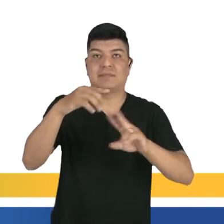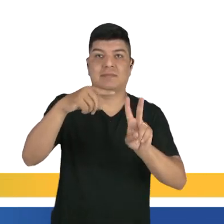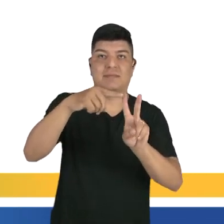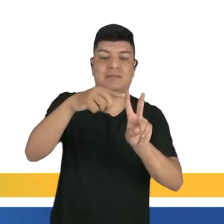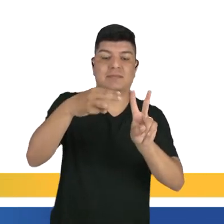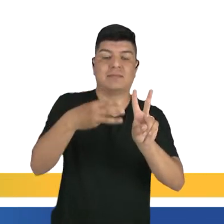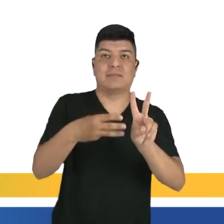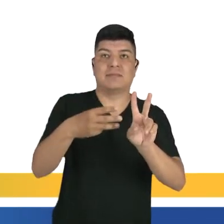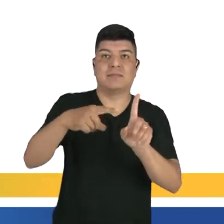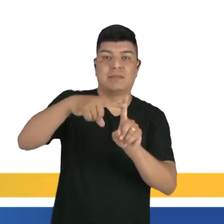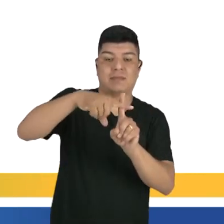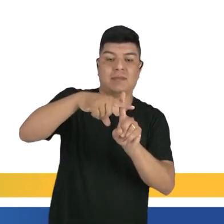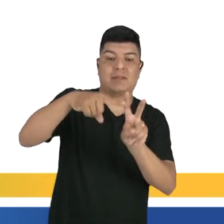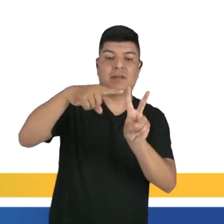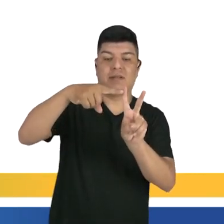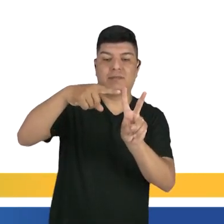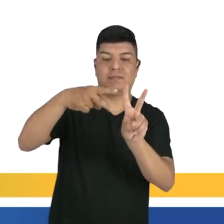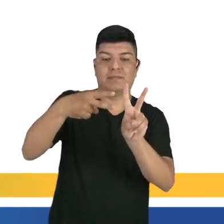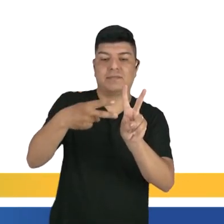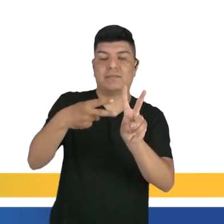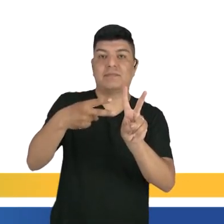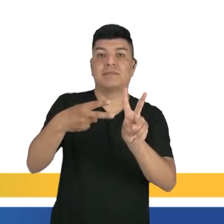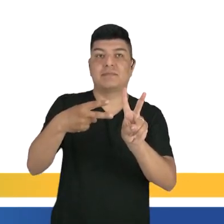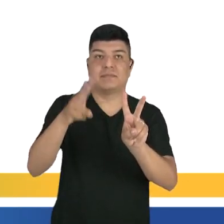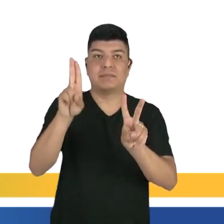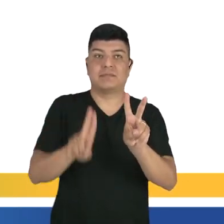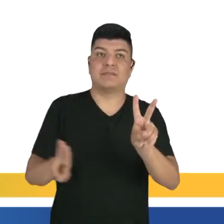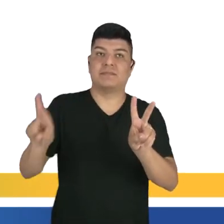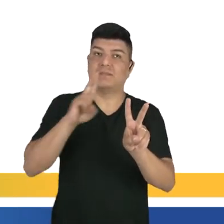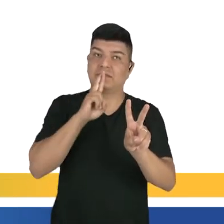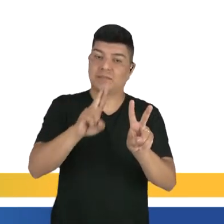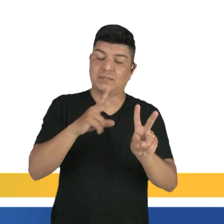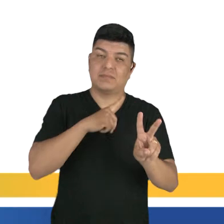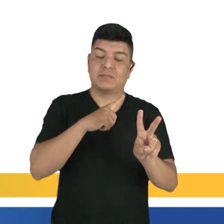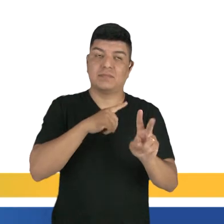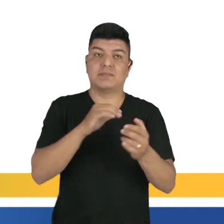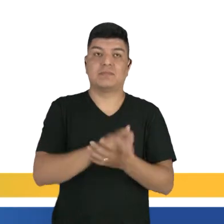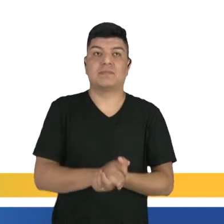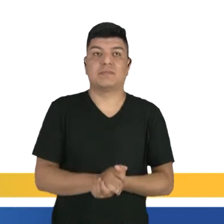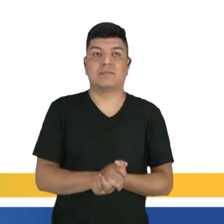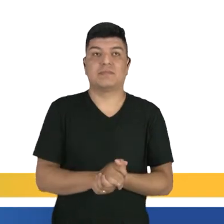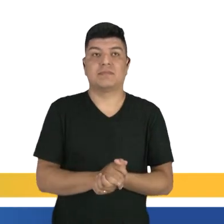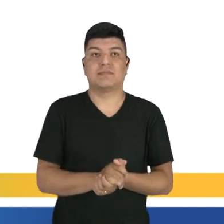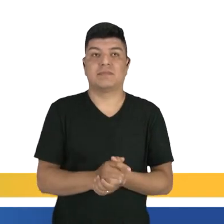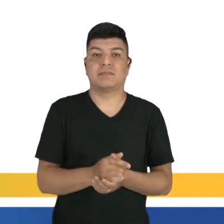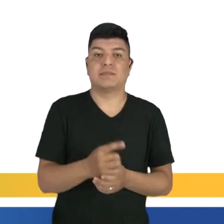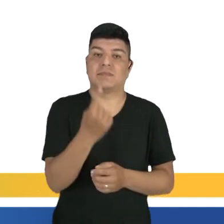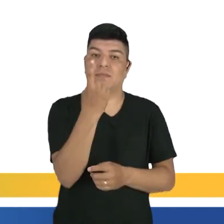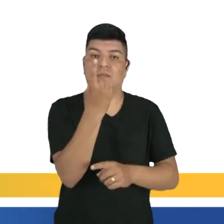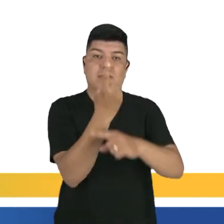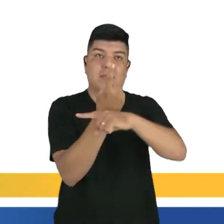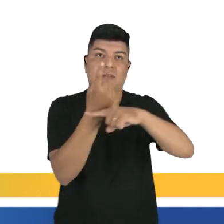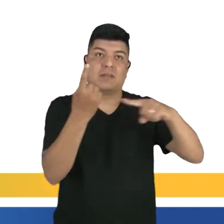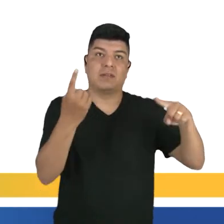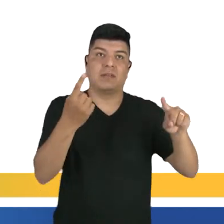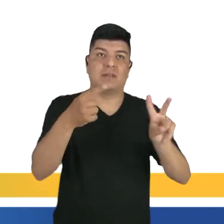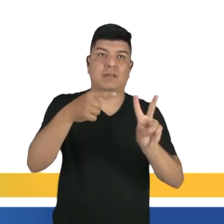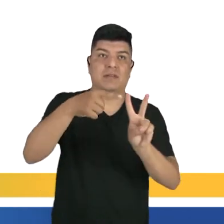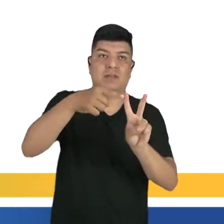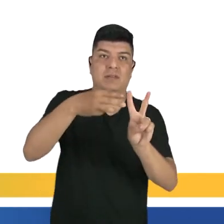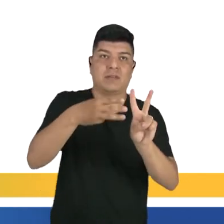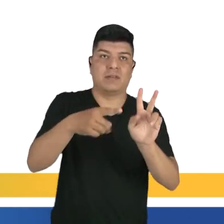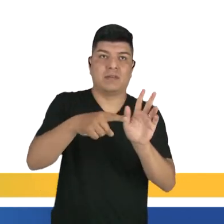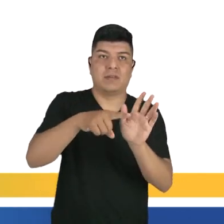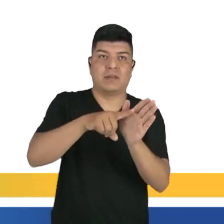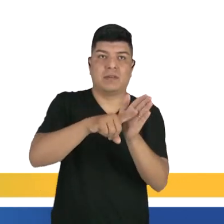quadrada de 3 mais a raiz quadrada de 2 e usar o resultado que ele me dá lá. Então, em cima fica 1 multiplicado pela raiz de